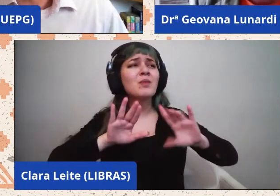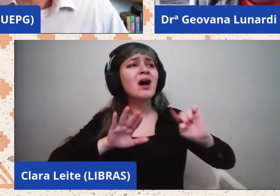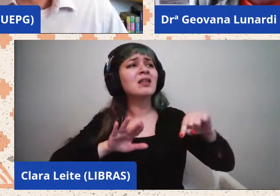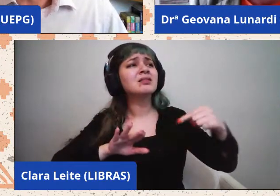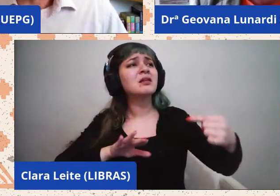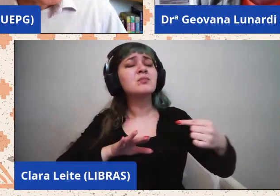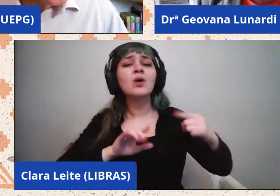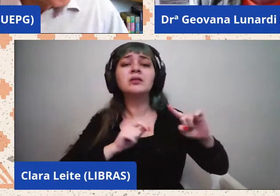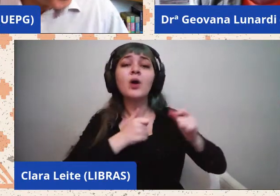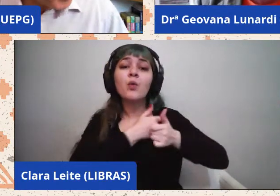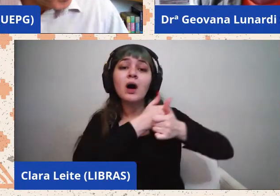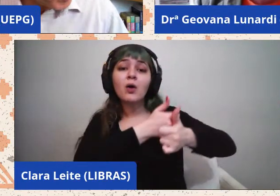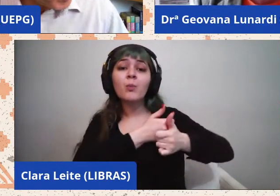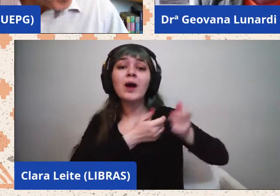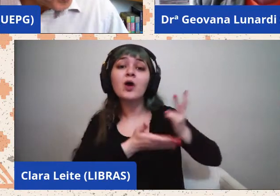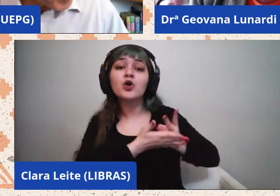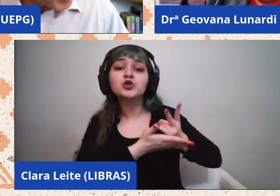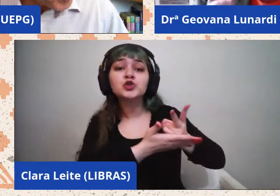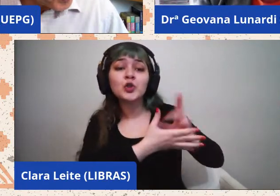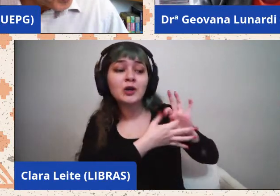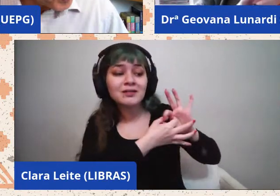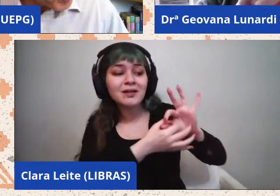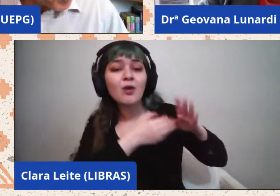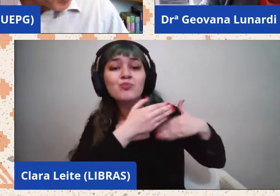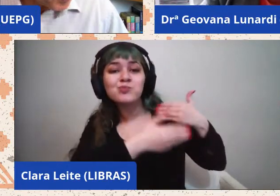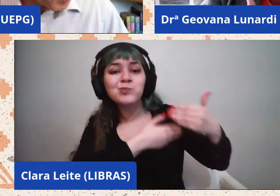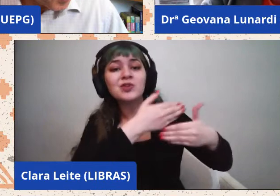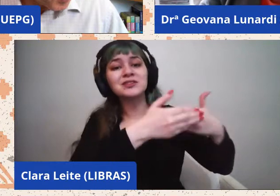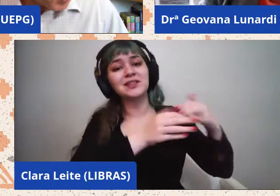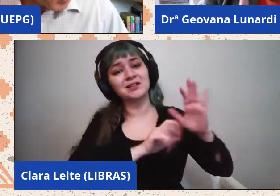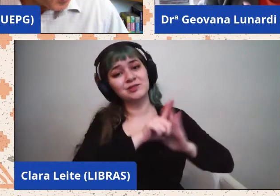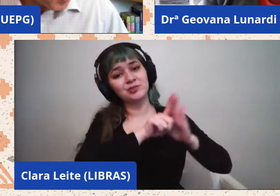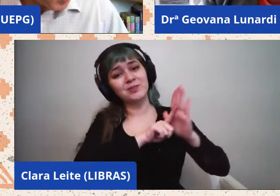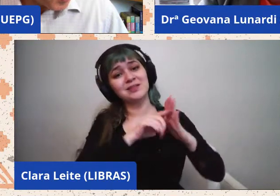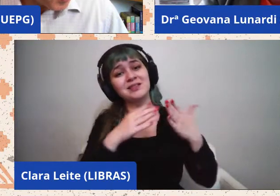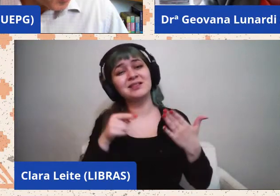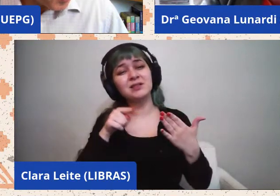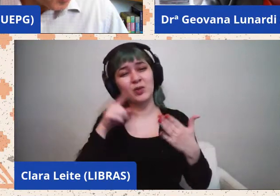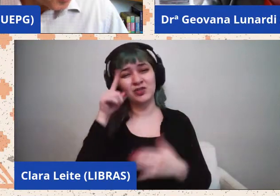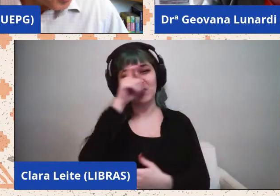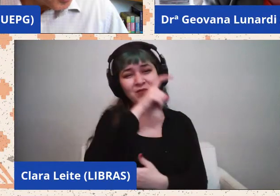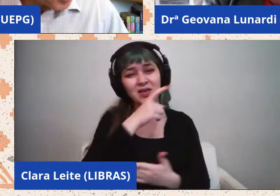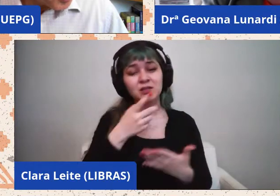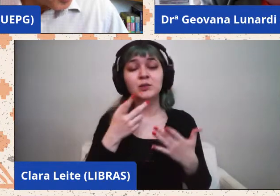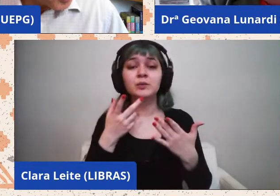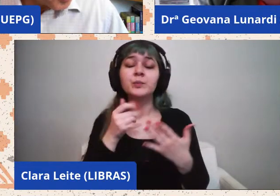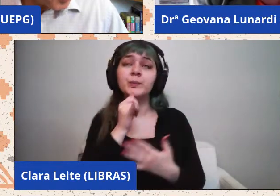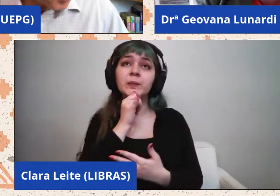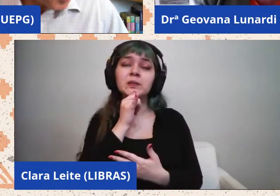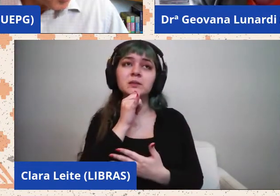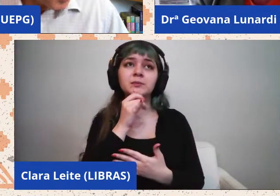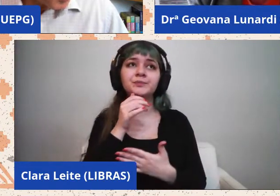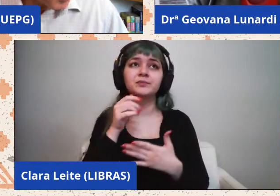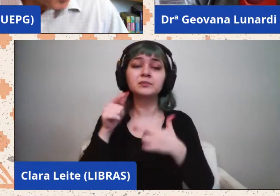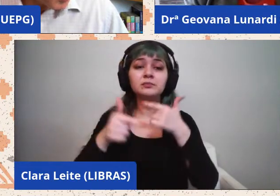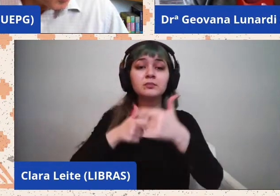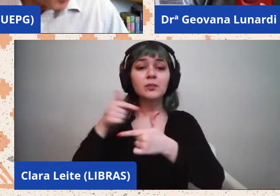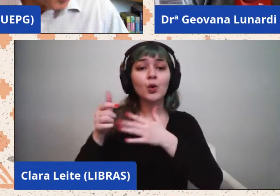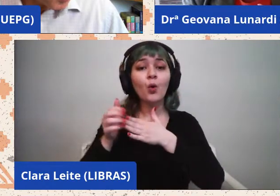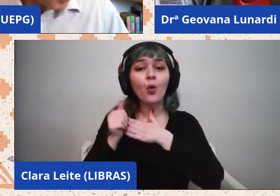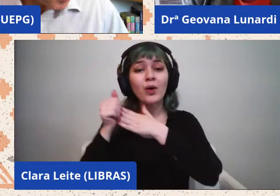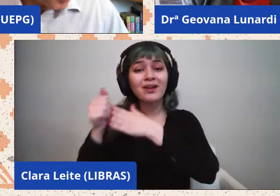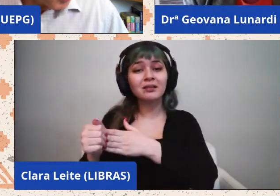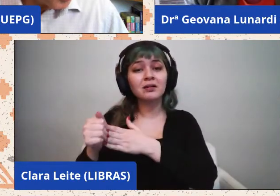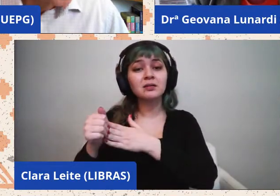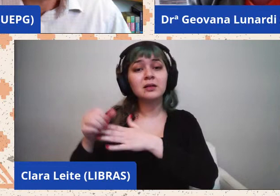acompanha todo o processo de pesquisa, né? Então, é muito difícil, seja nas orientações dos nossos